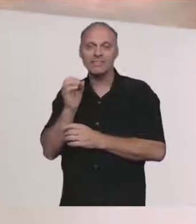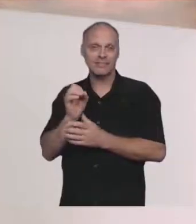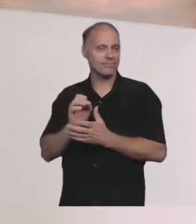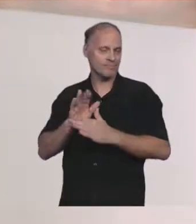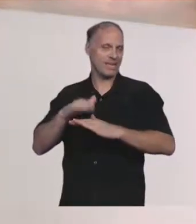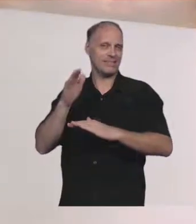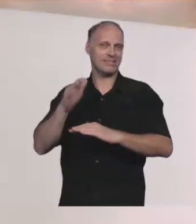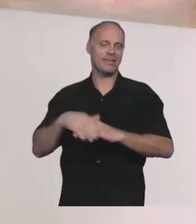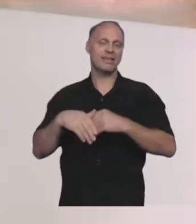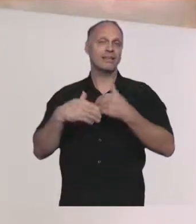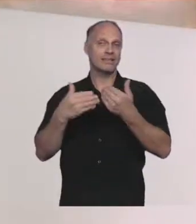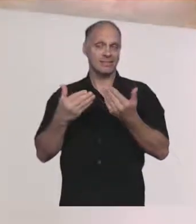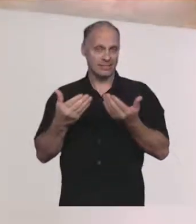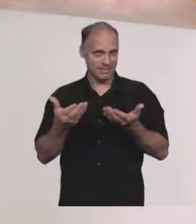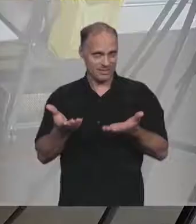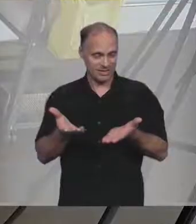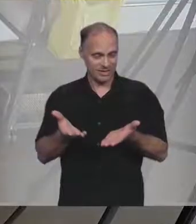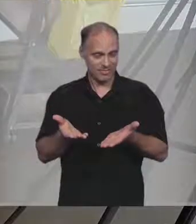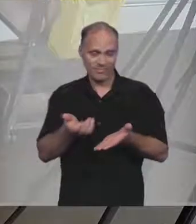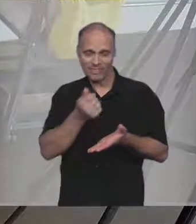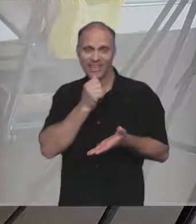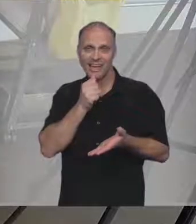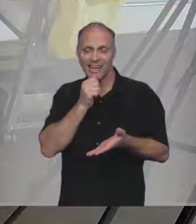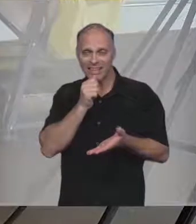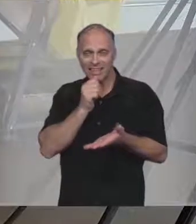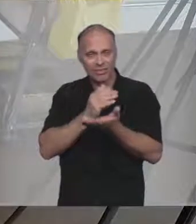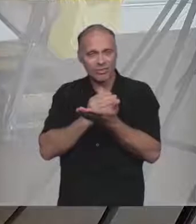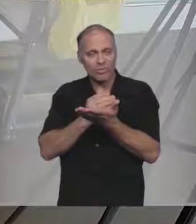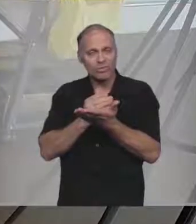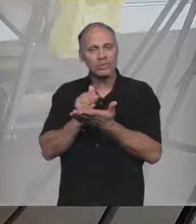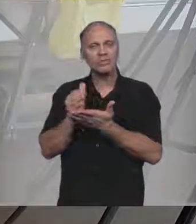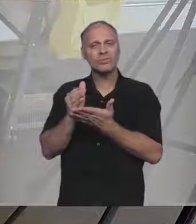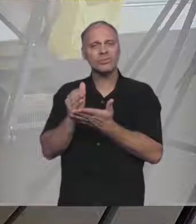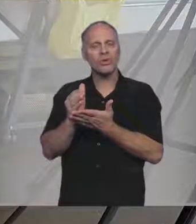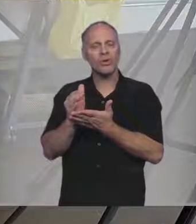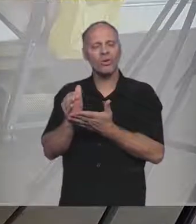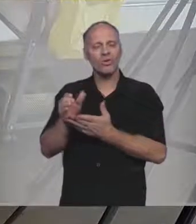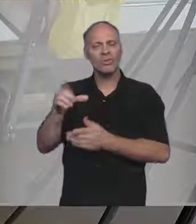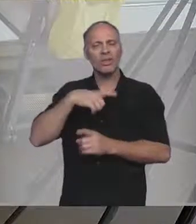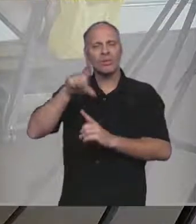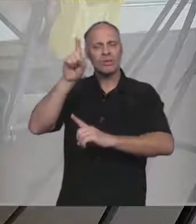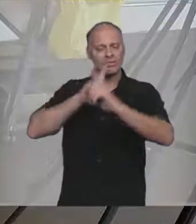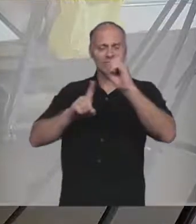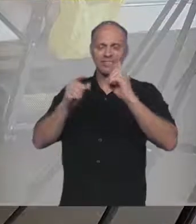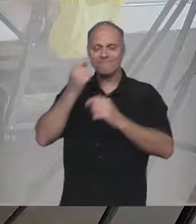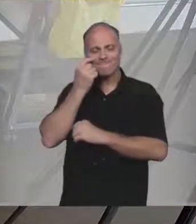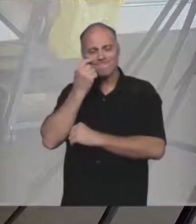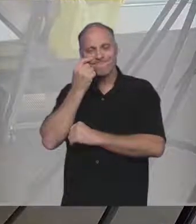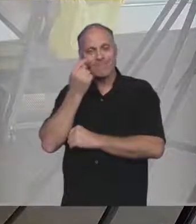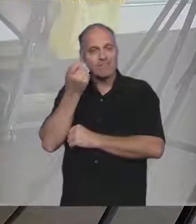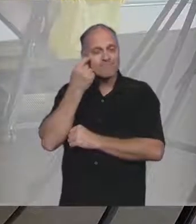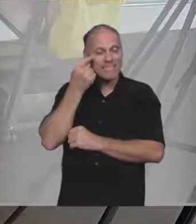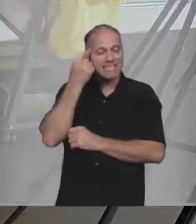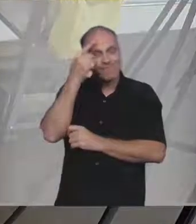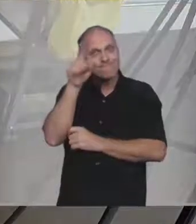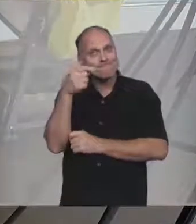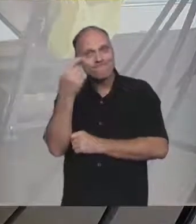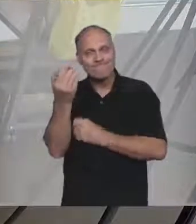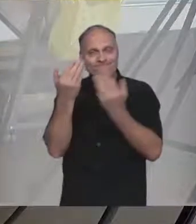experimentação. Então, aí entraram questões retóricas no trabalho